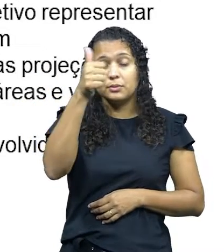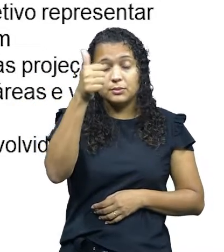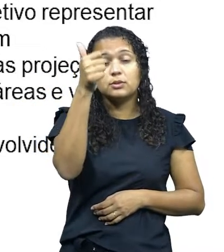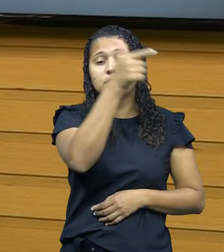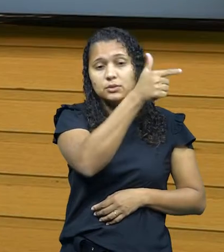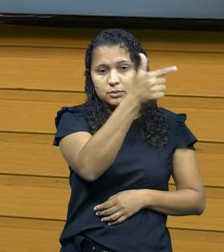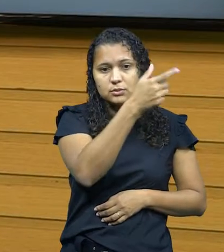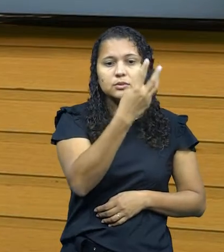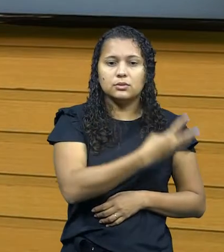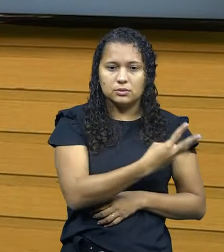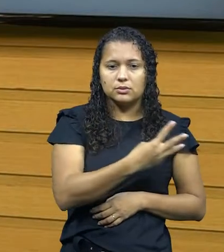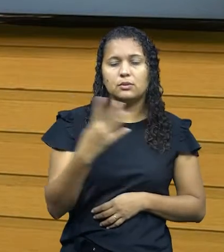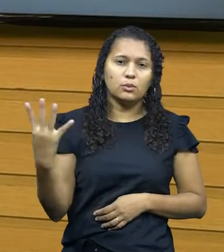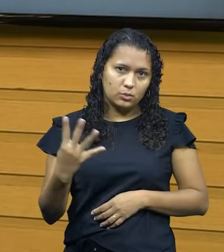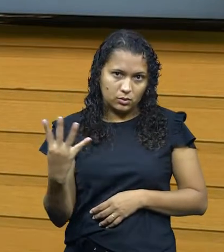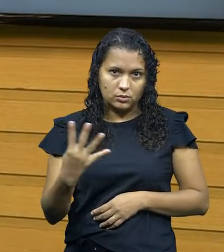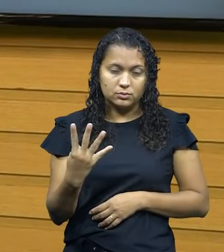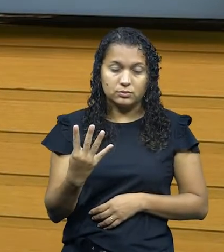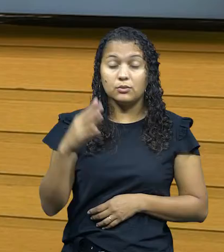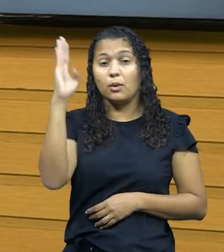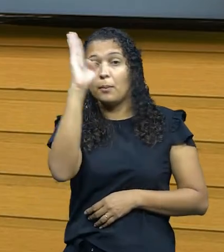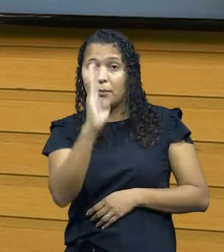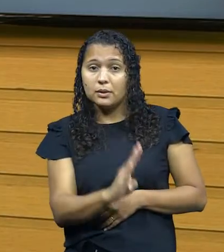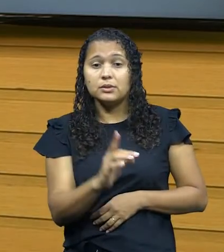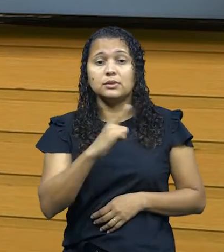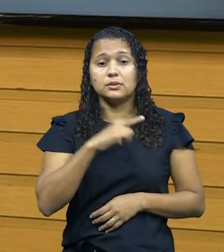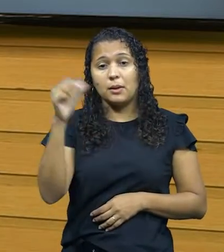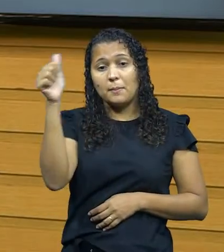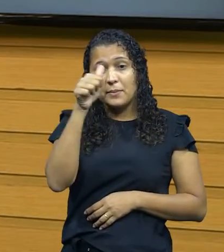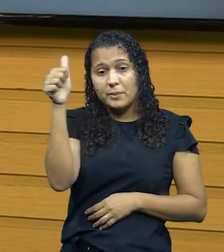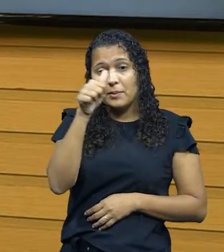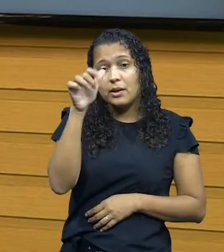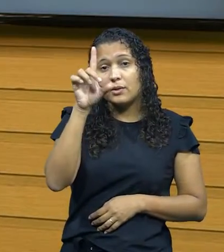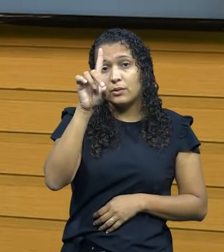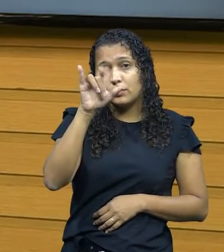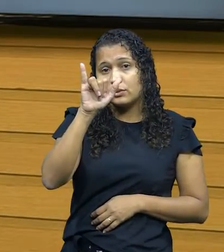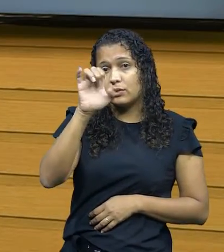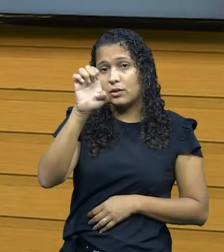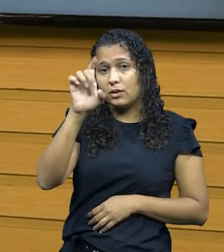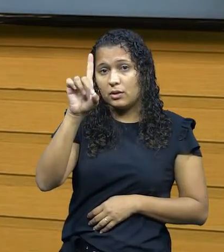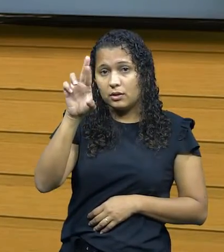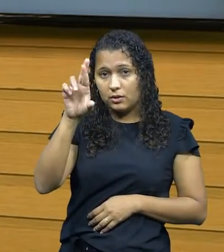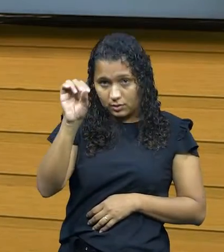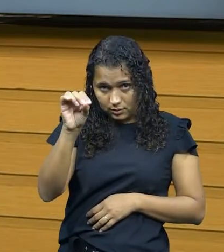diedro. No Brasil, nós utilizamos o primeiro diedro,